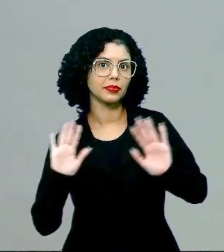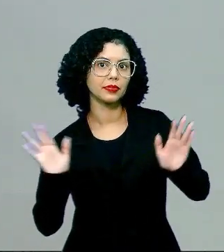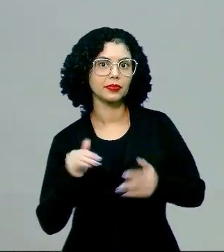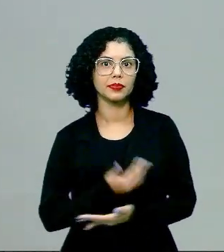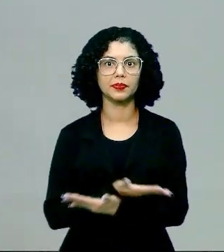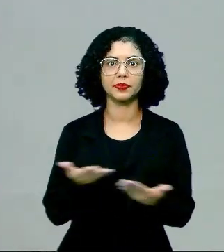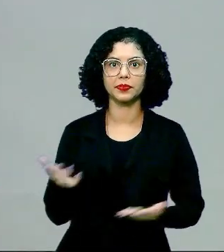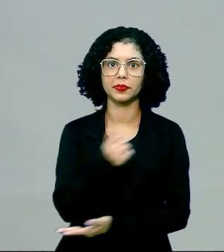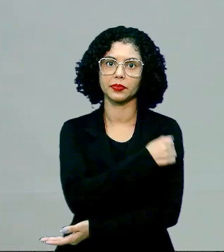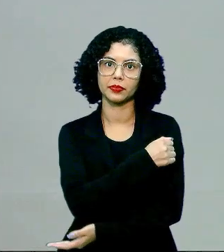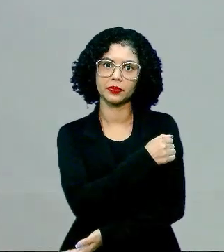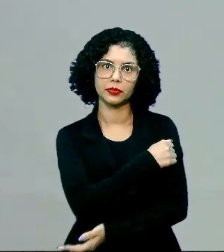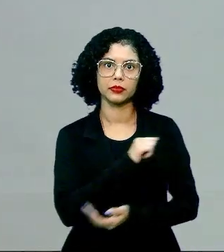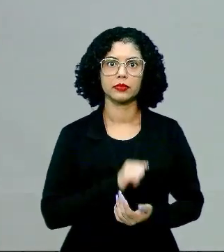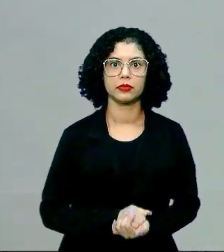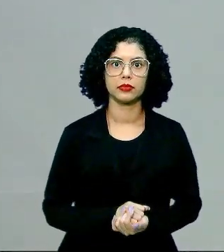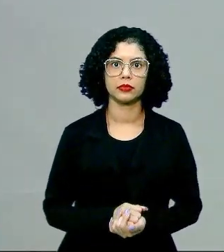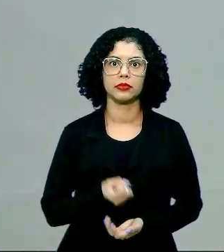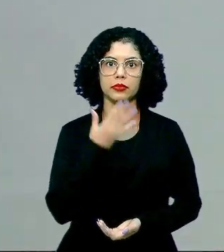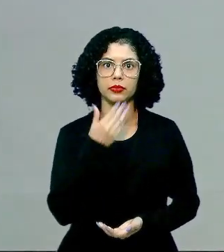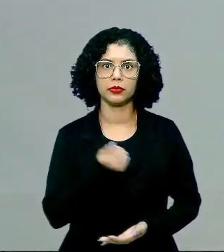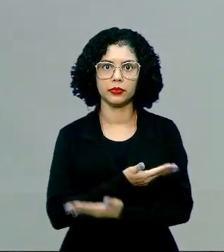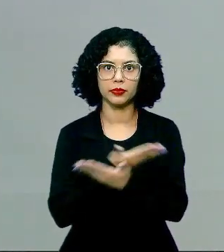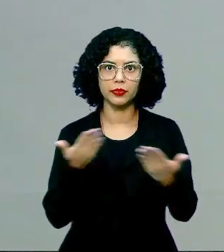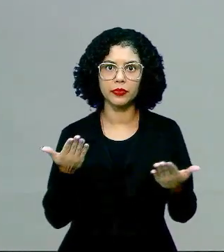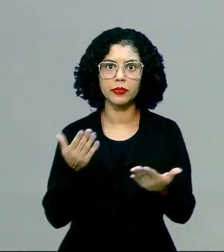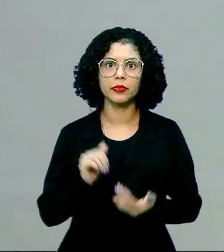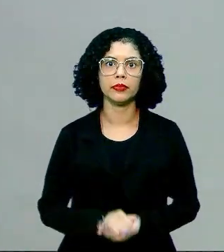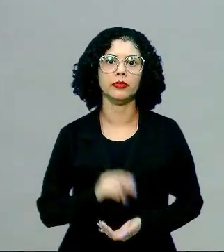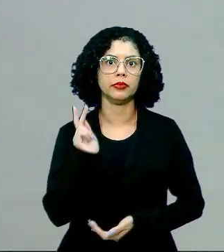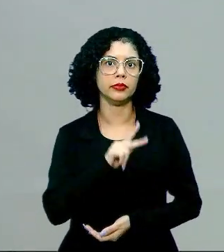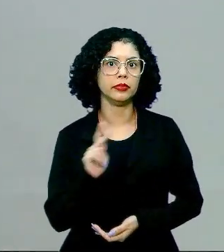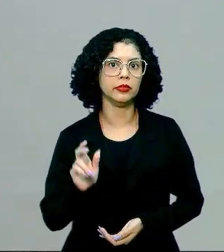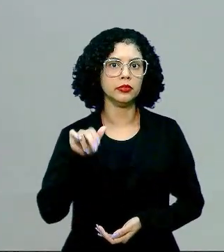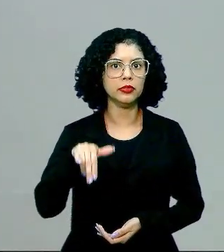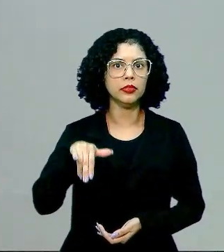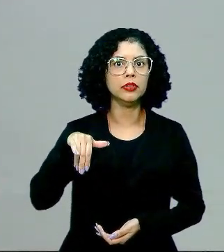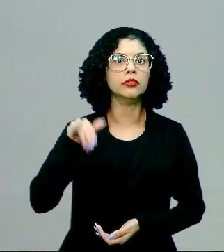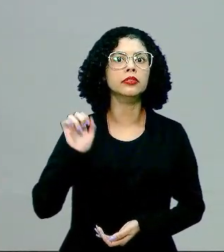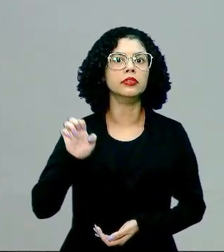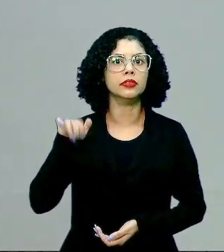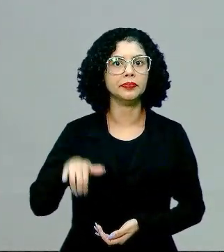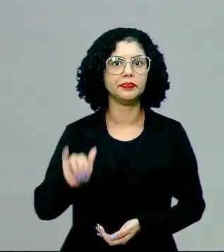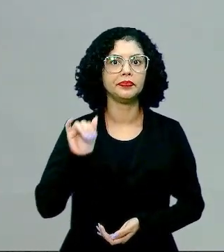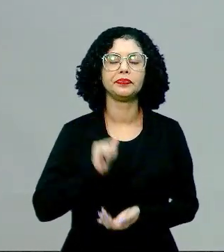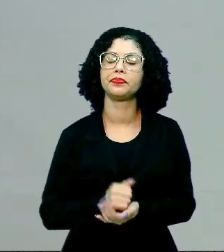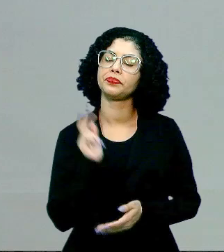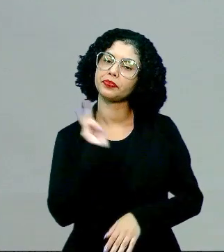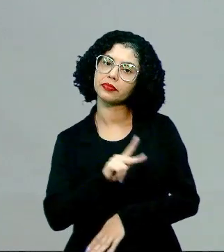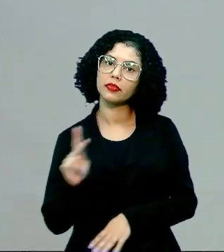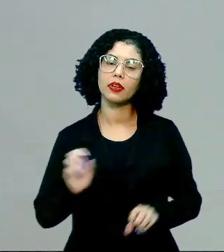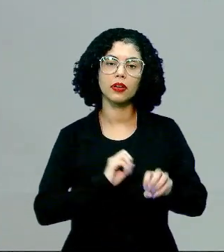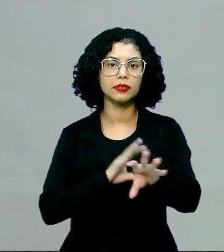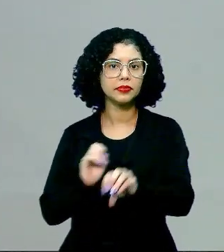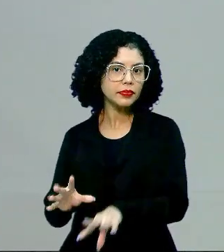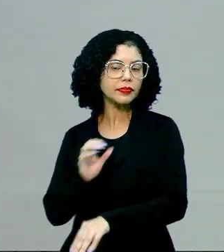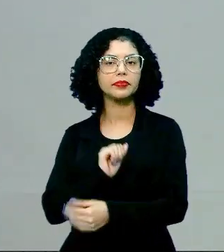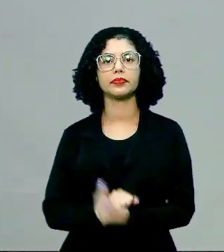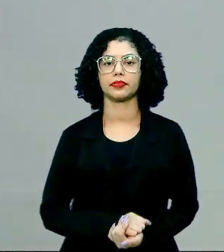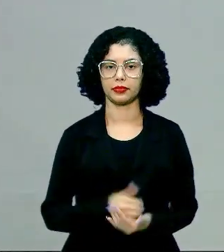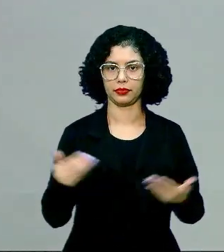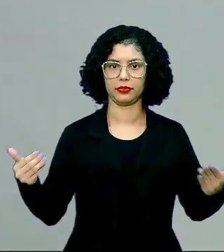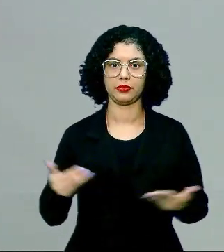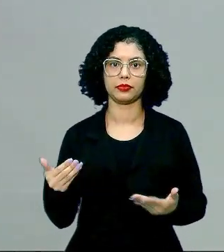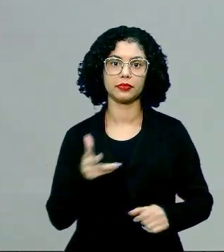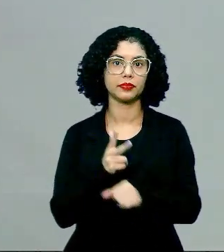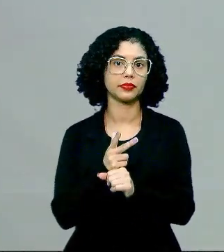Olá a todos os alunos e alunas, tudo bem com vocês? Sou o professor Ney Araújo, professor da Rede Pública de Ensino,